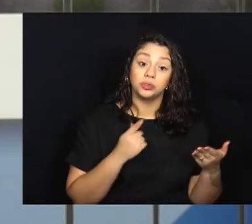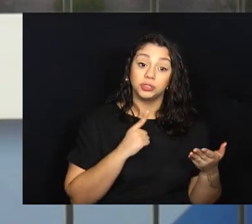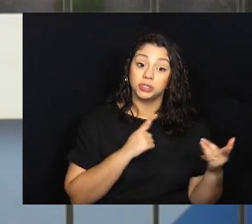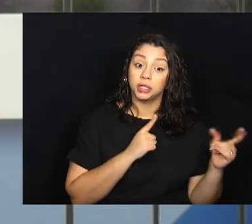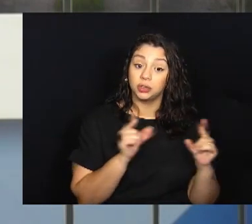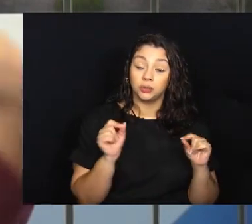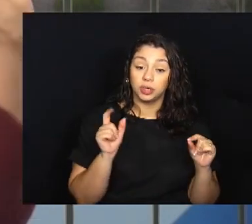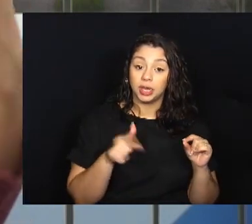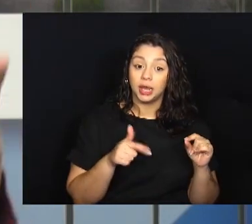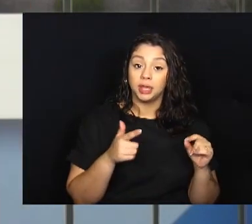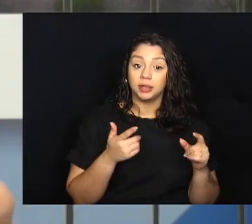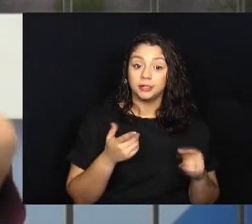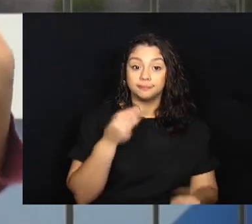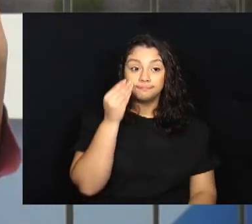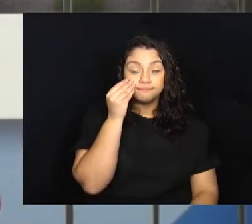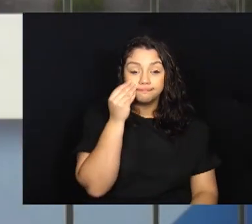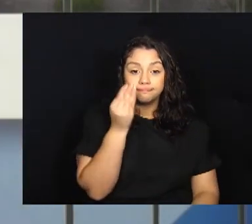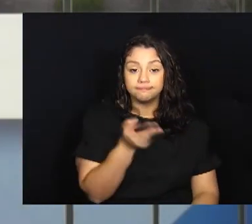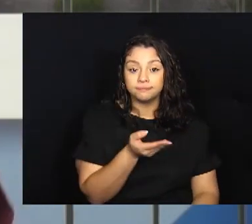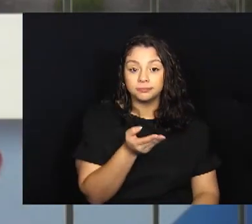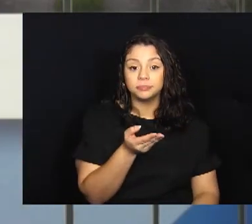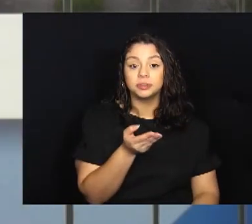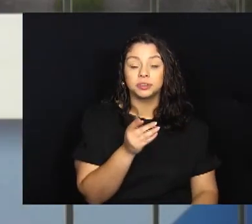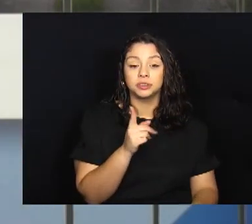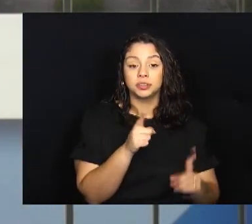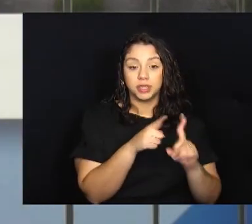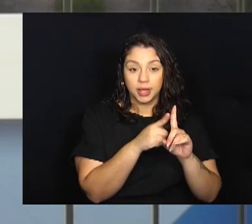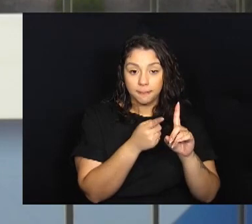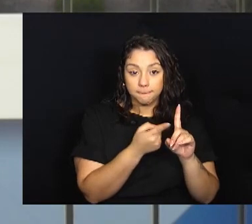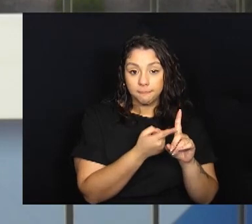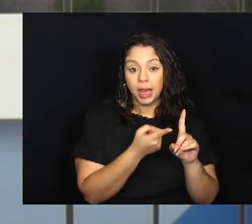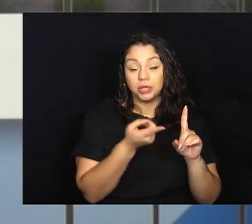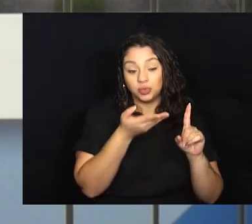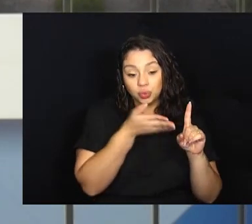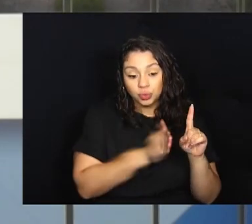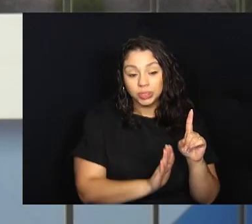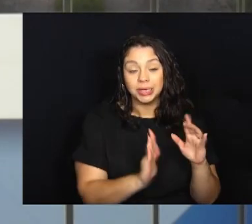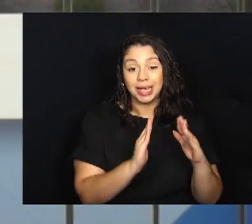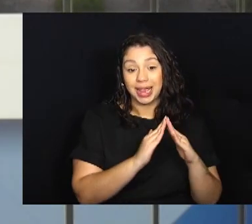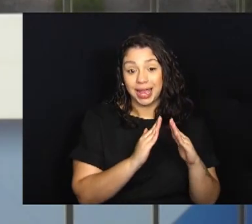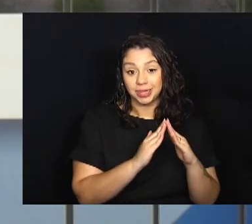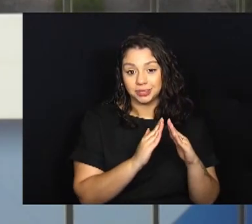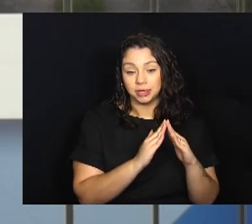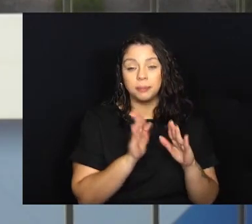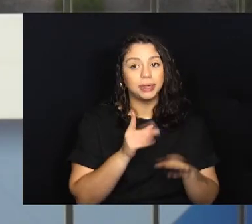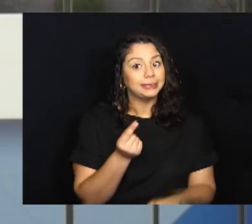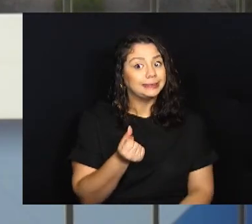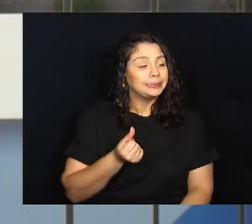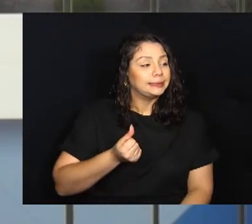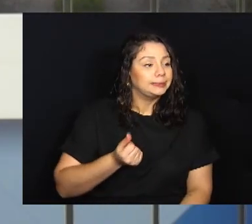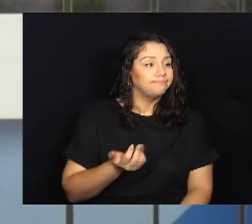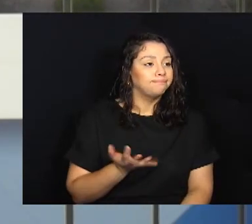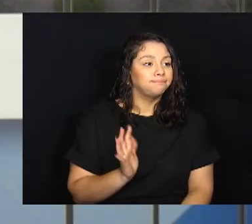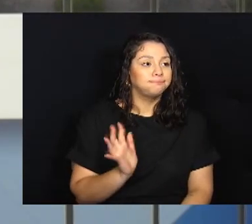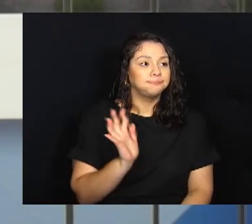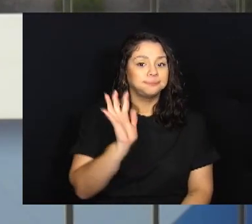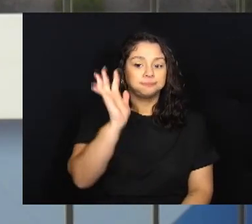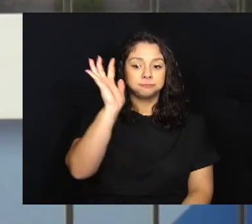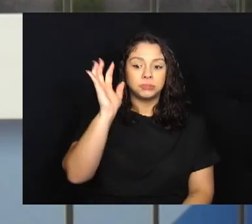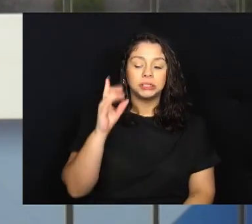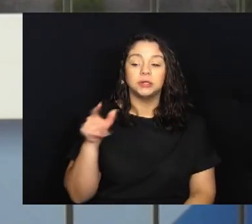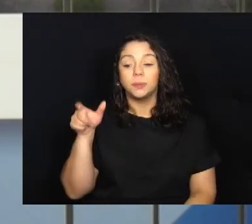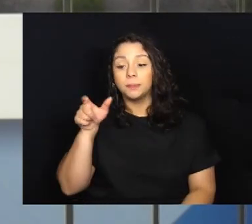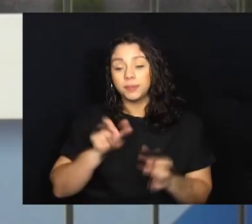a se procurar partos humanizados, parto em casa. O problema é que isso é muito caro. Então, se cria um corte, as pessoas que